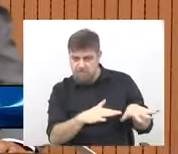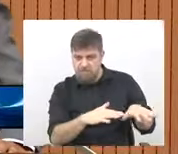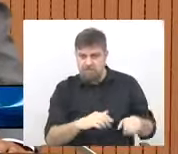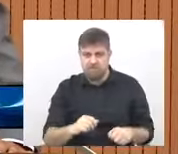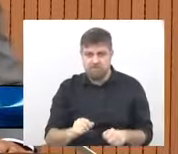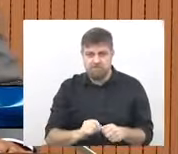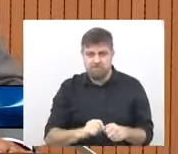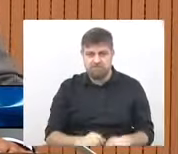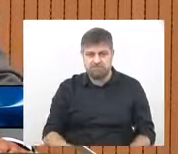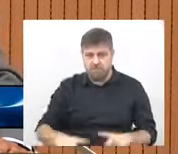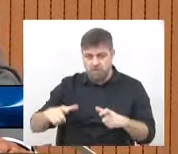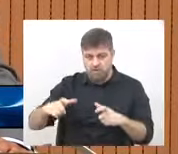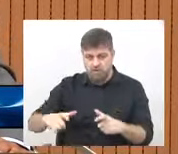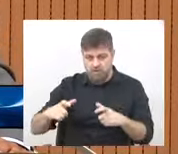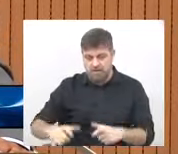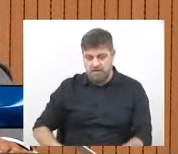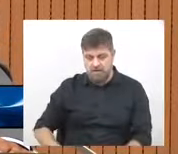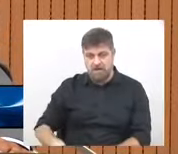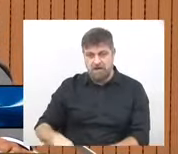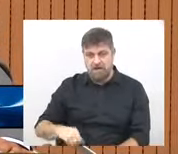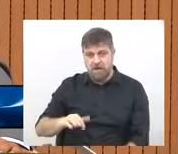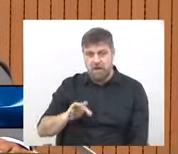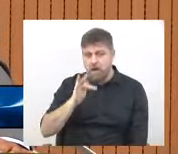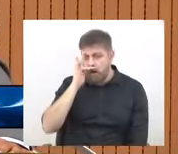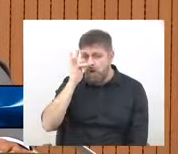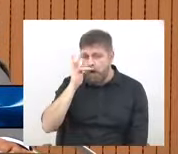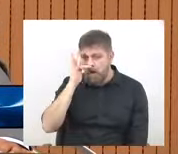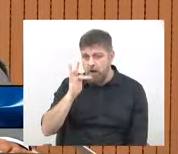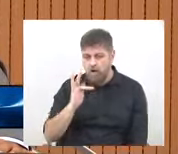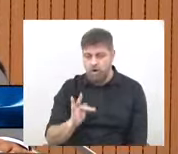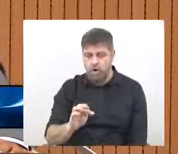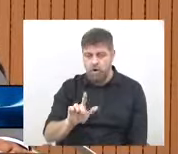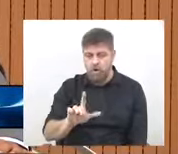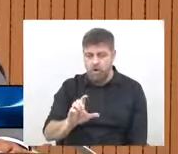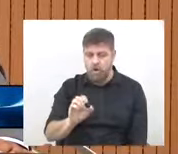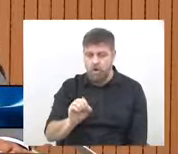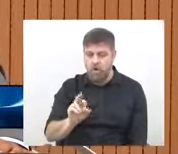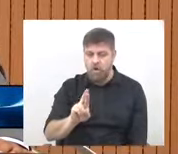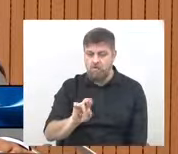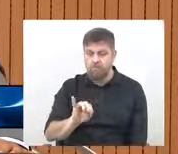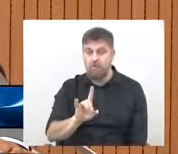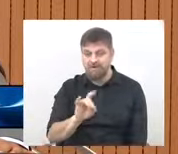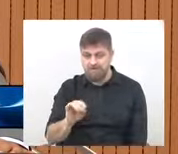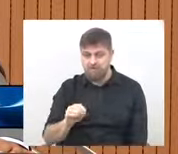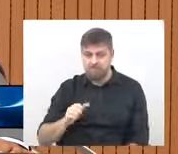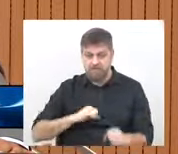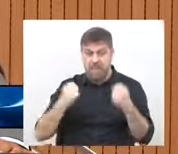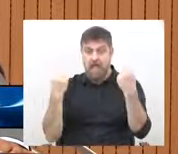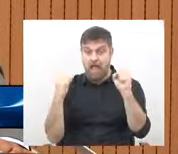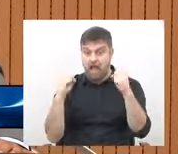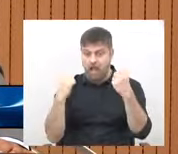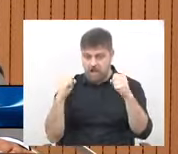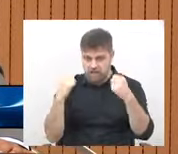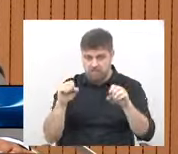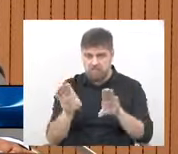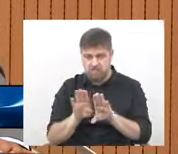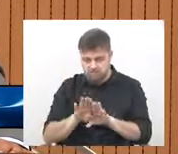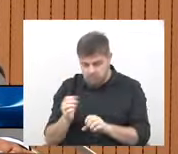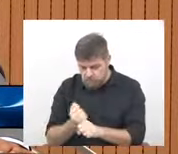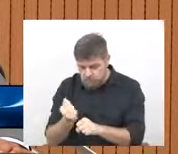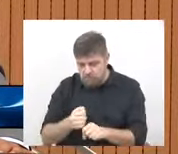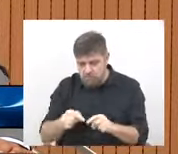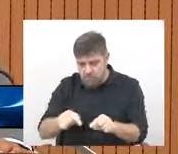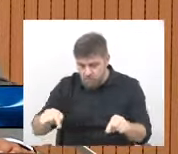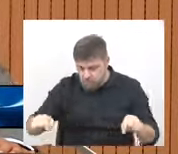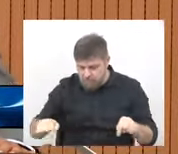Florido, também, que está ali do lado. Foi feito academia, está sendo feito um campo de